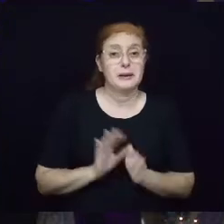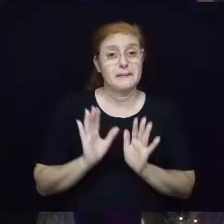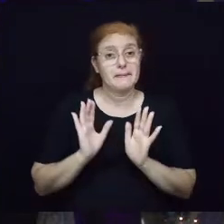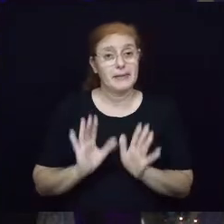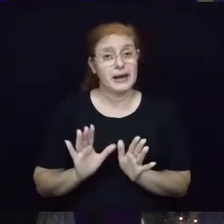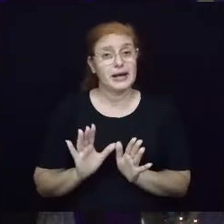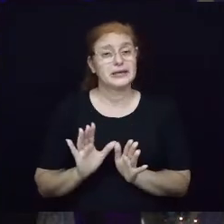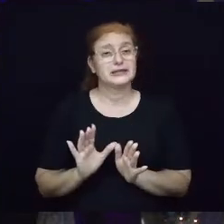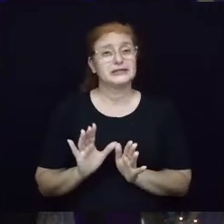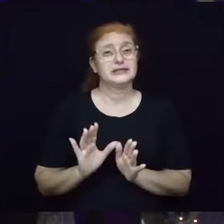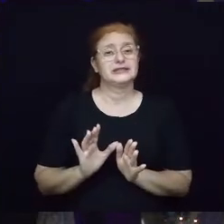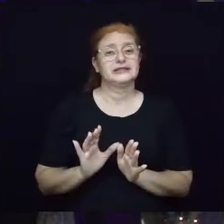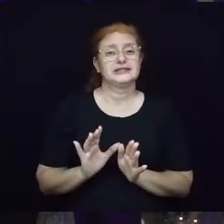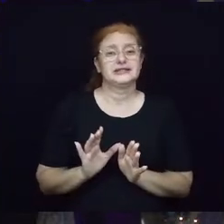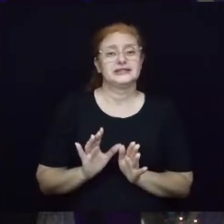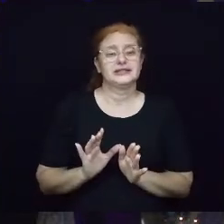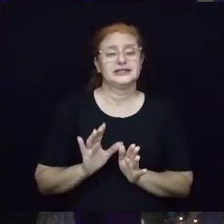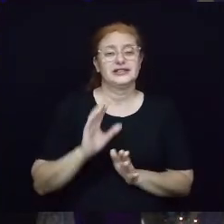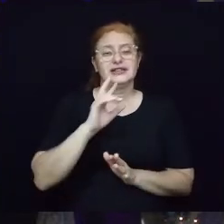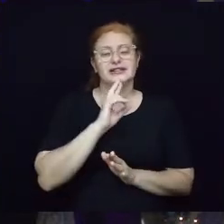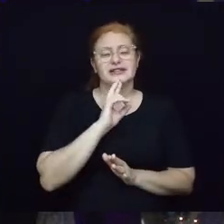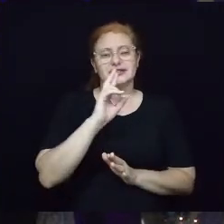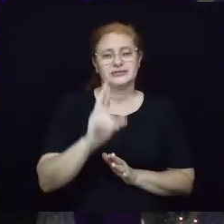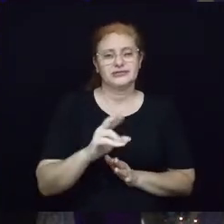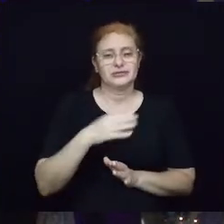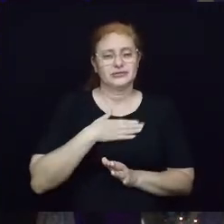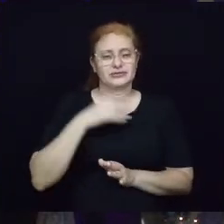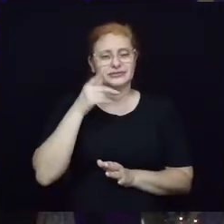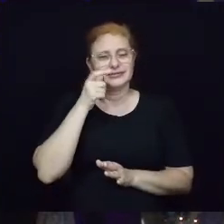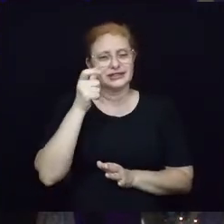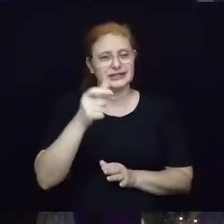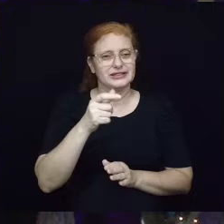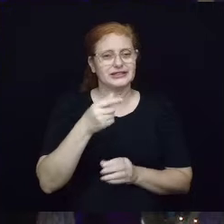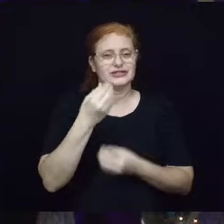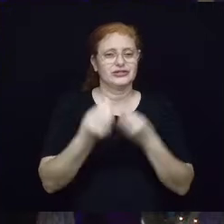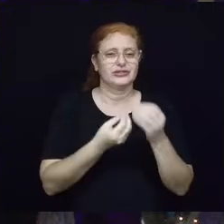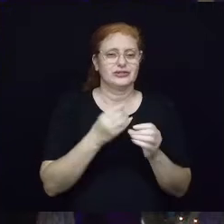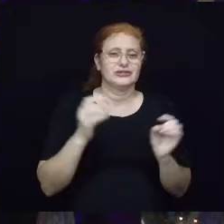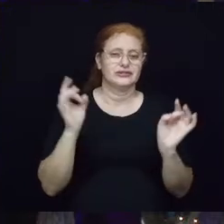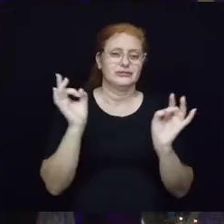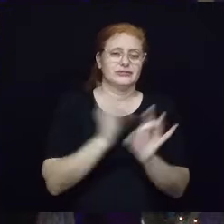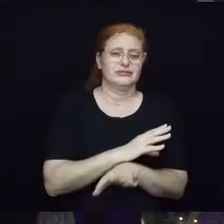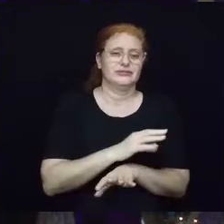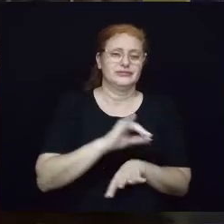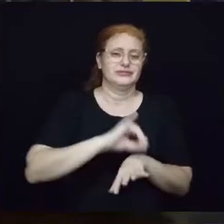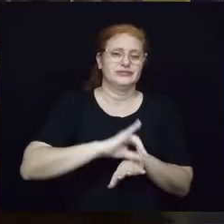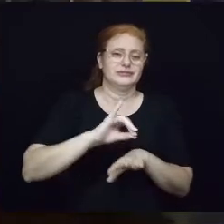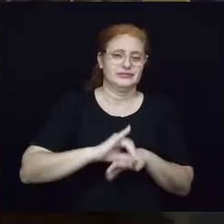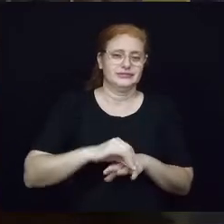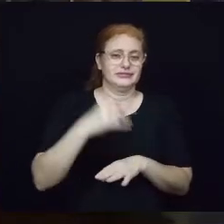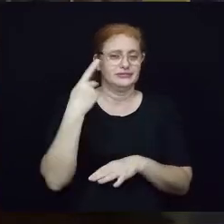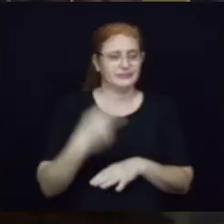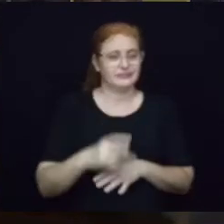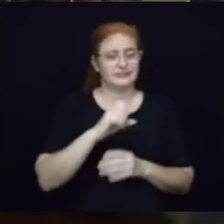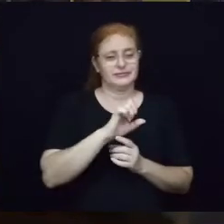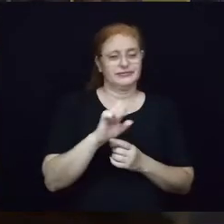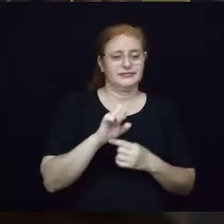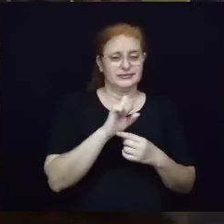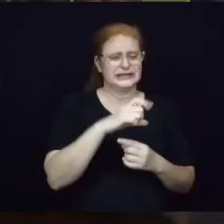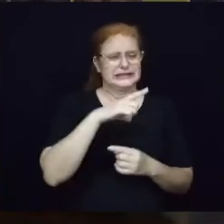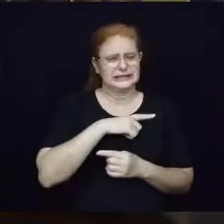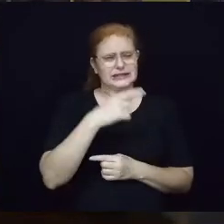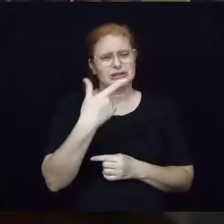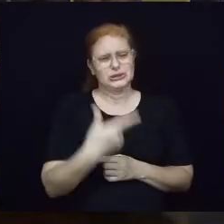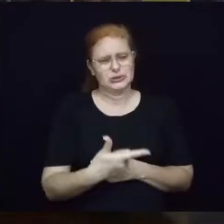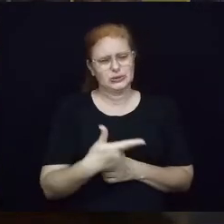uma consequência desse meu interesse na manipulação das peças. Eu acho que é por aí, assim, né? Aqui nessa exposição há pelo